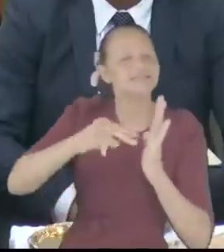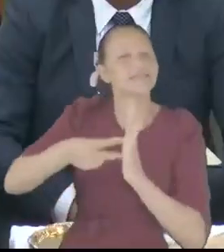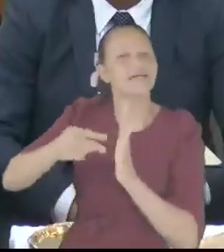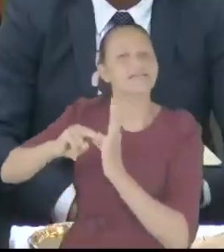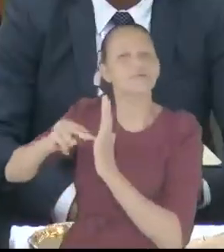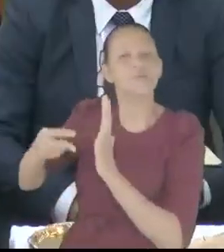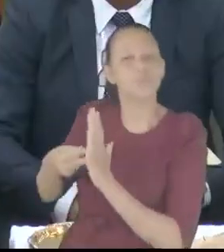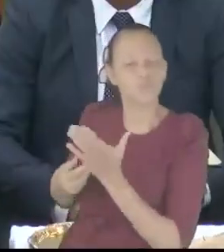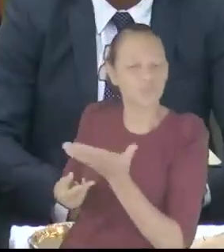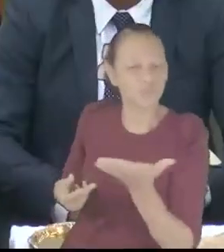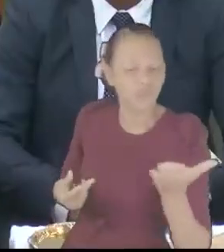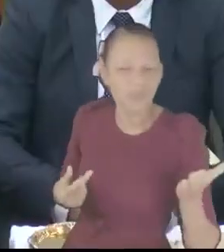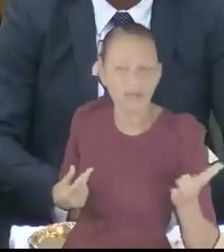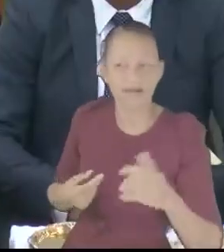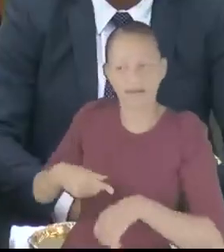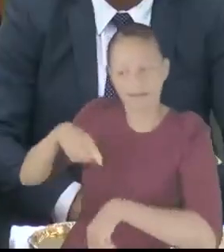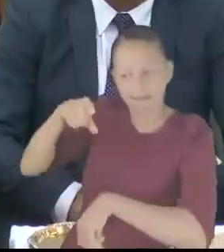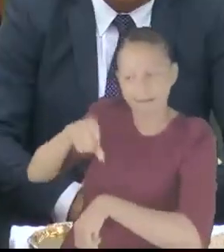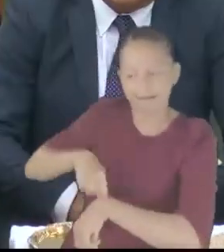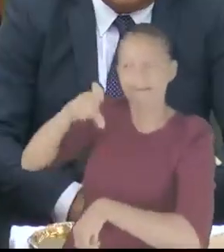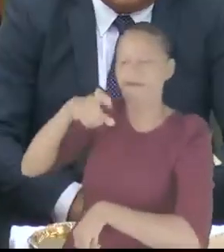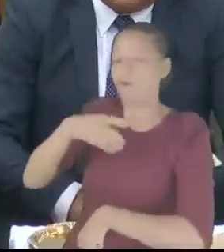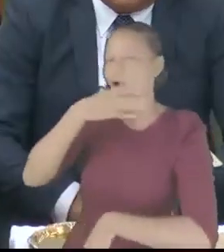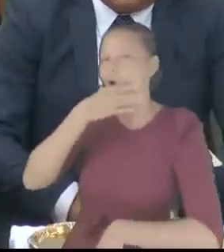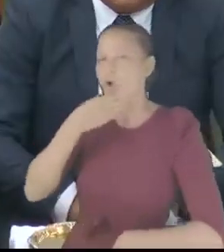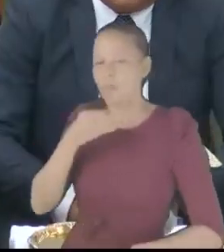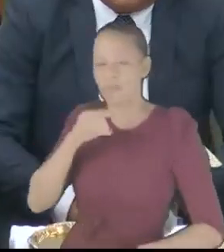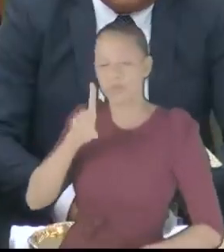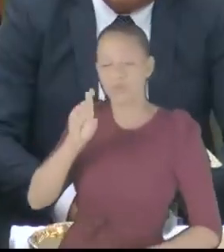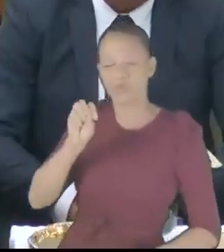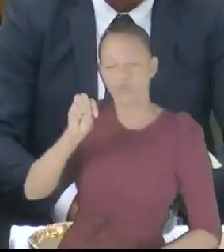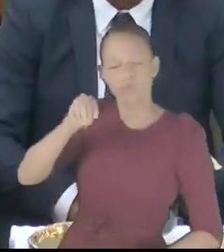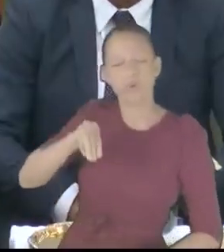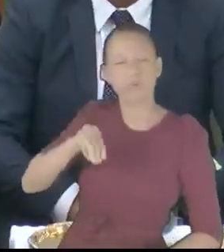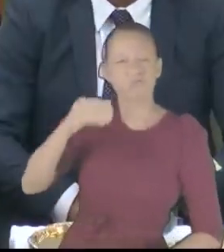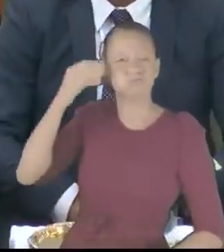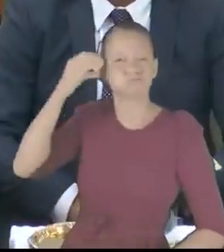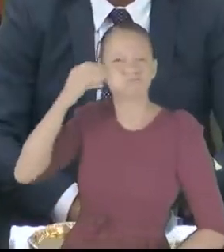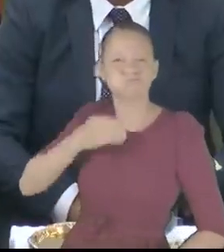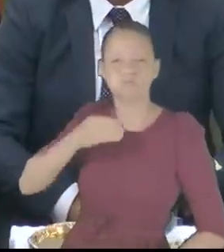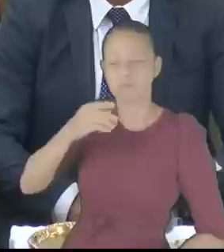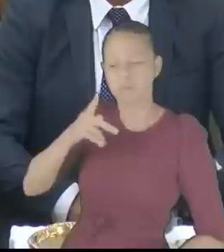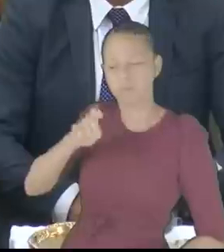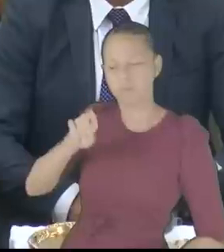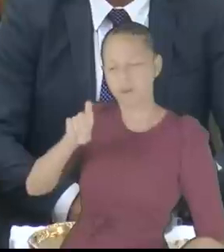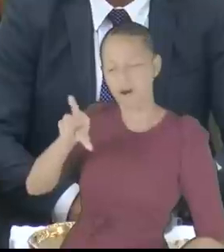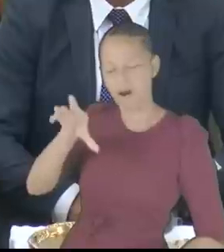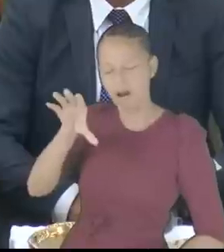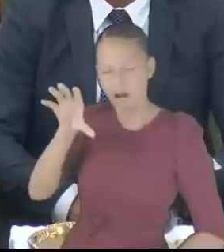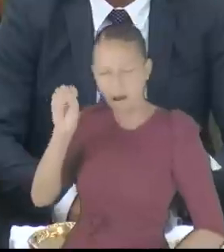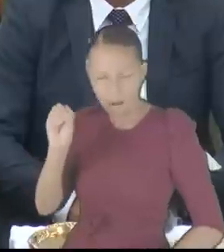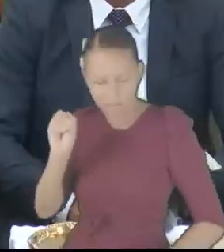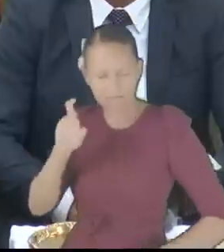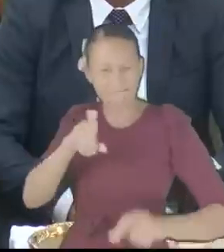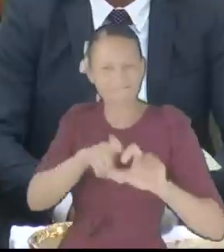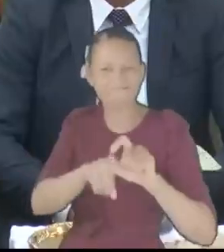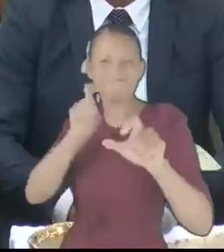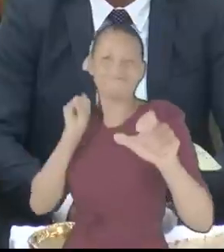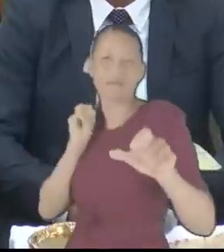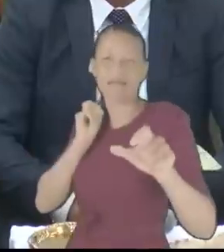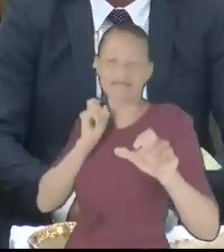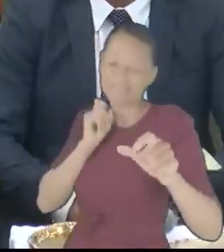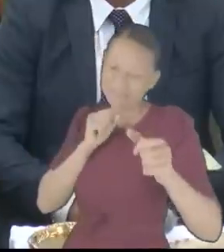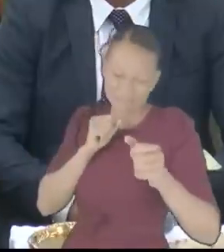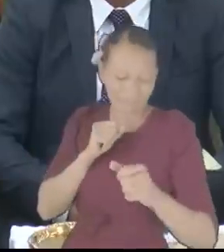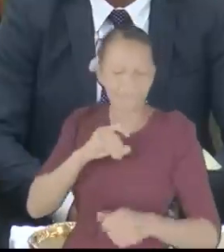representando a hora que Dom Pedro fez a independência do Brasil de Portugal. Então